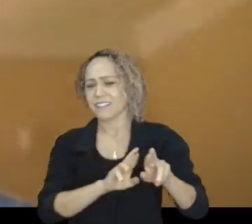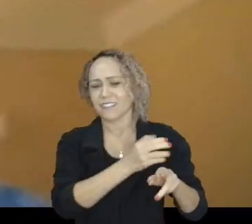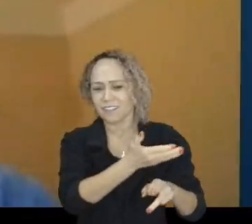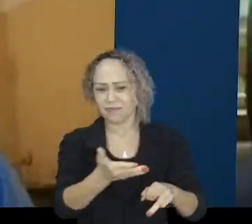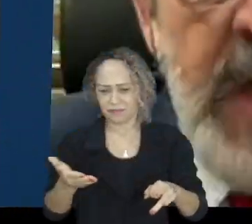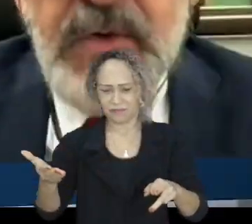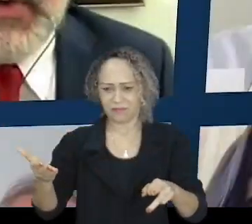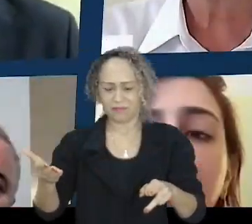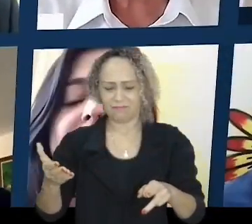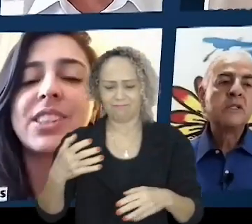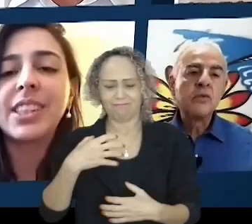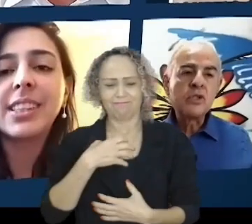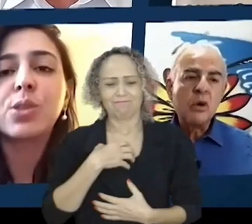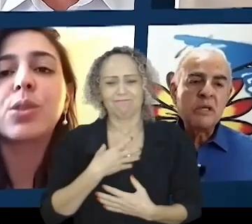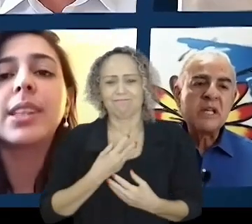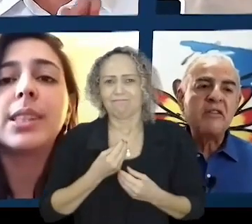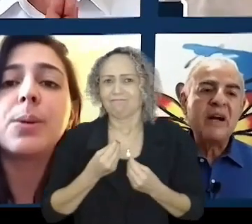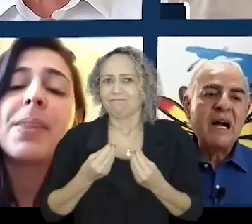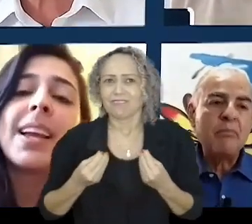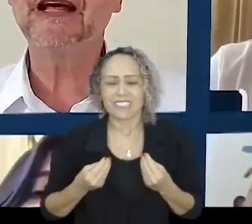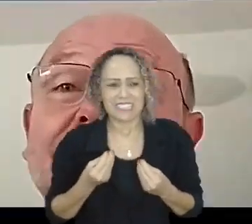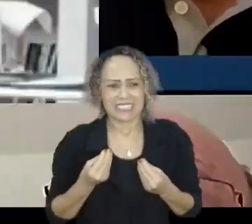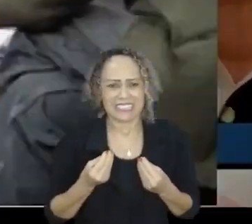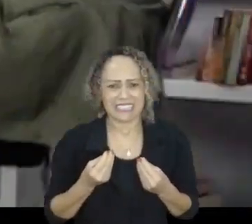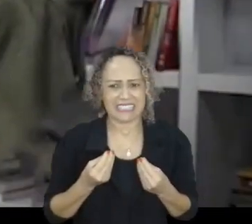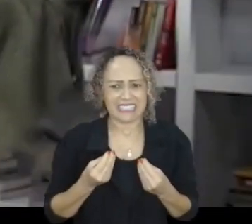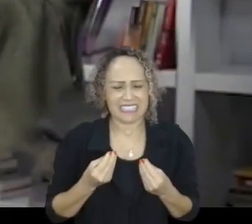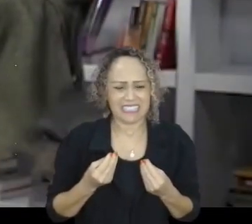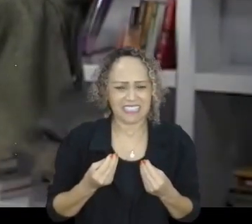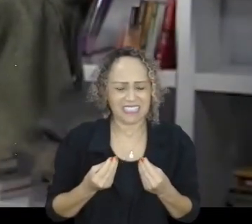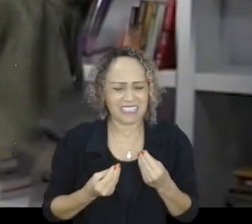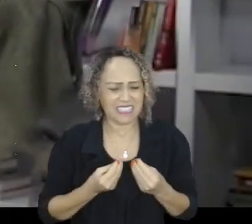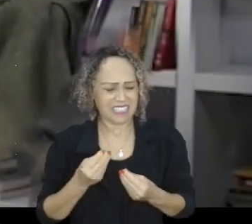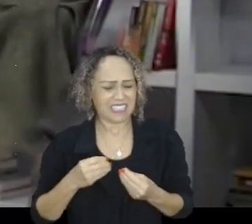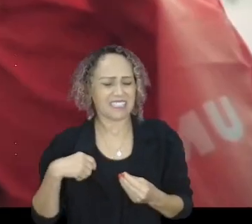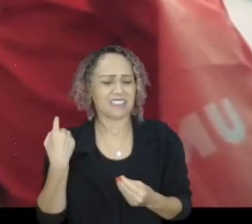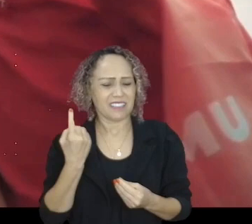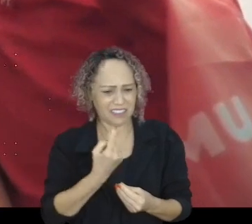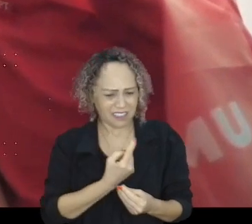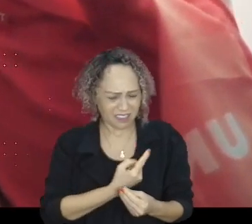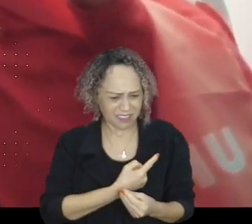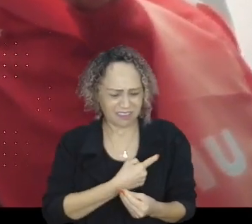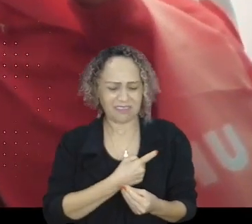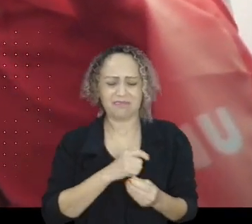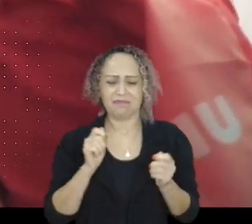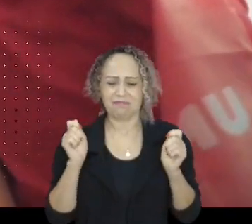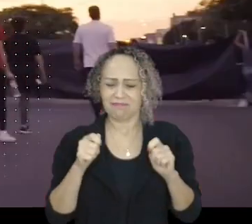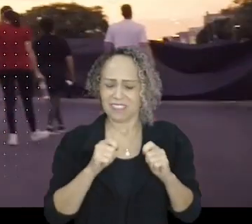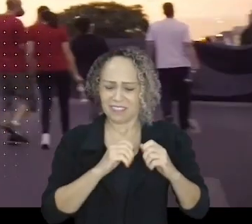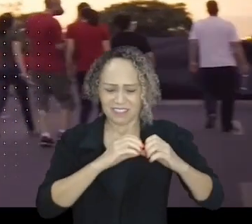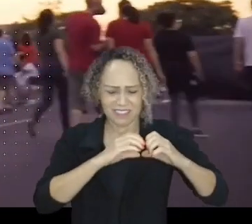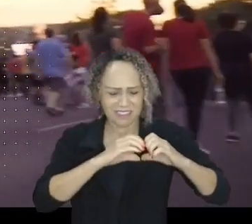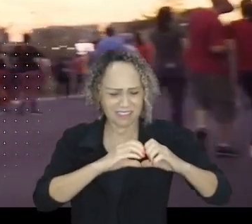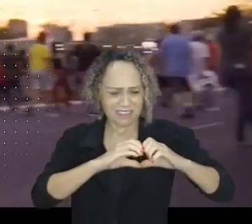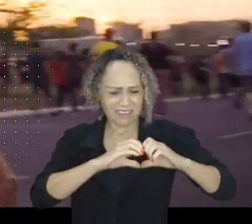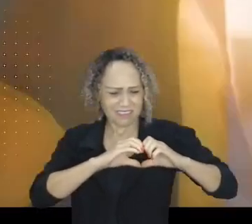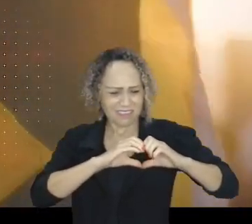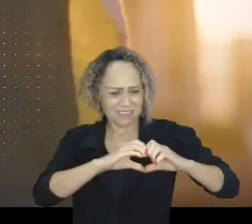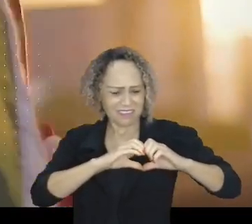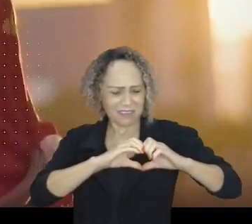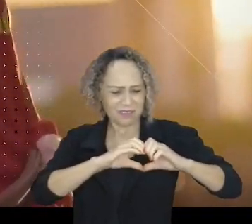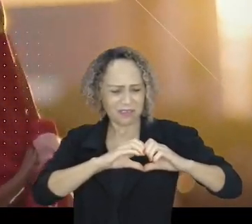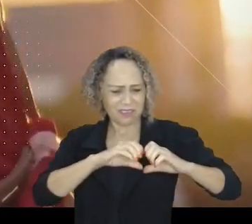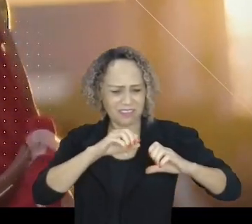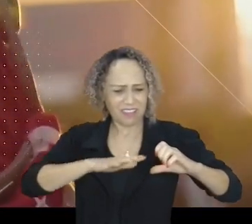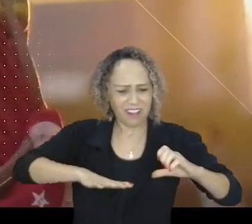Esse sentimento que, apesar de qualquer análise, teima em tomar conta do coração dos brasileiros e